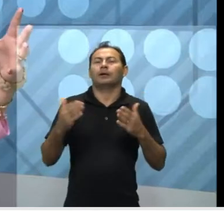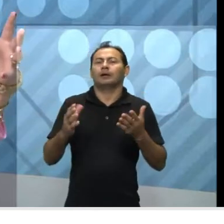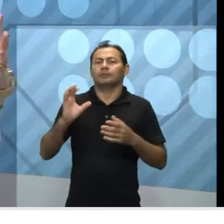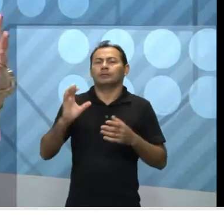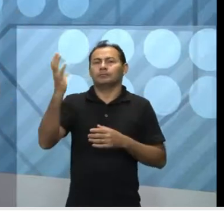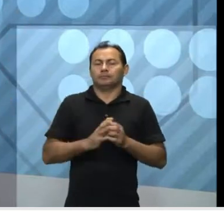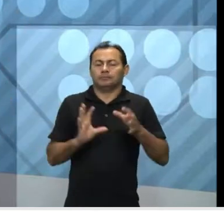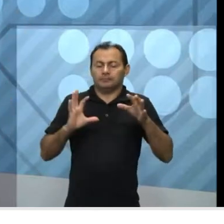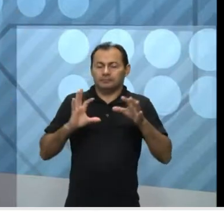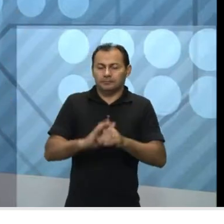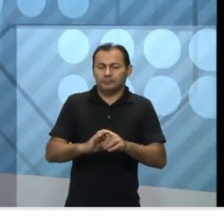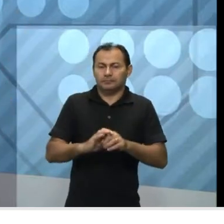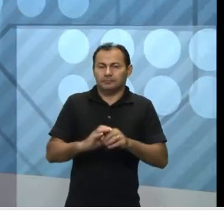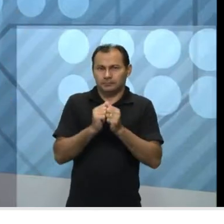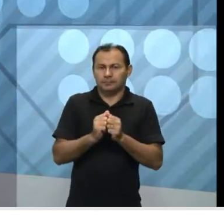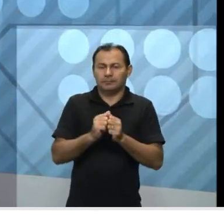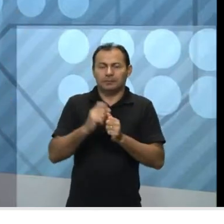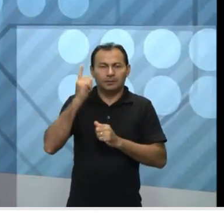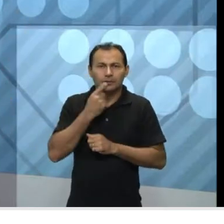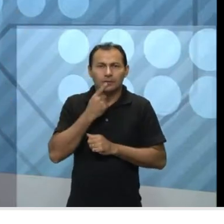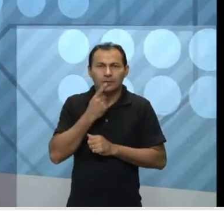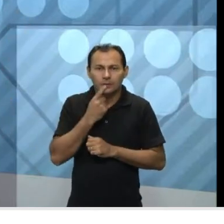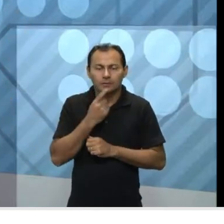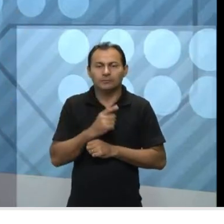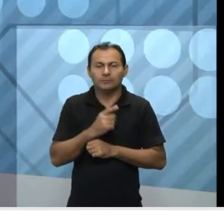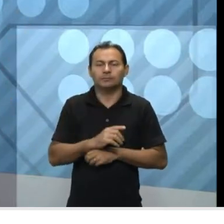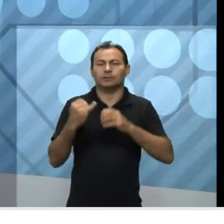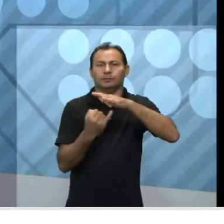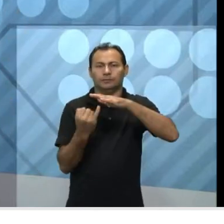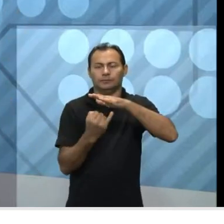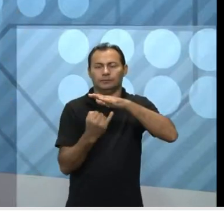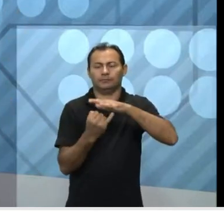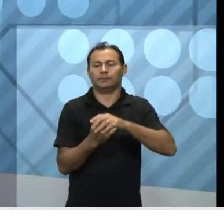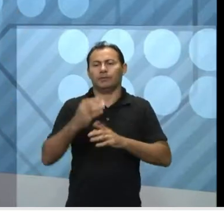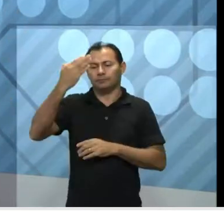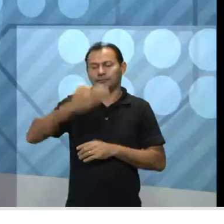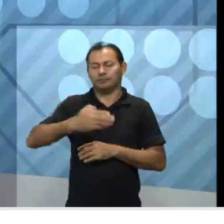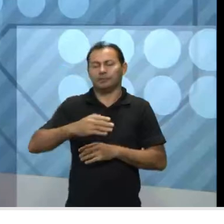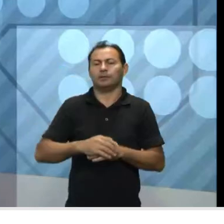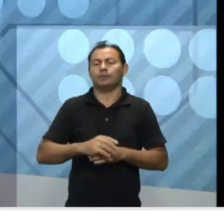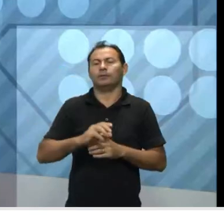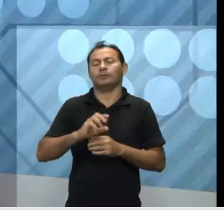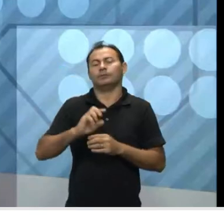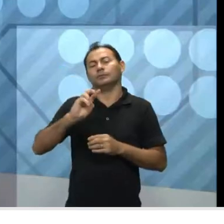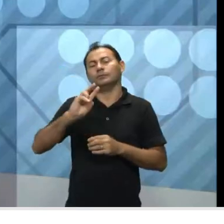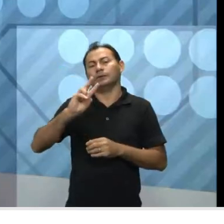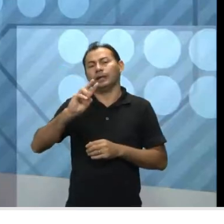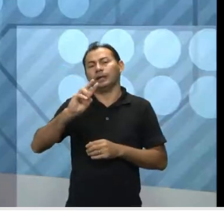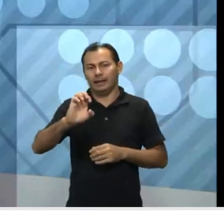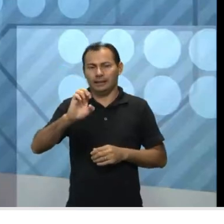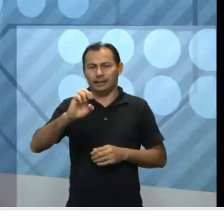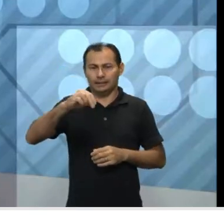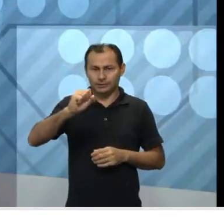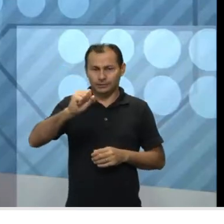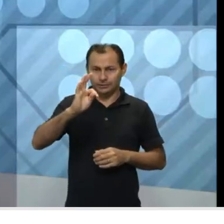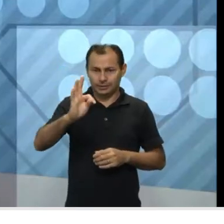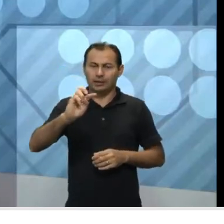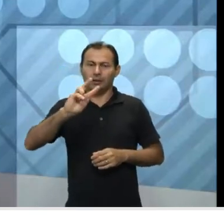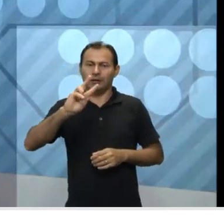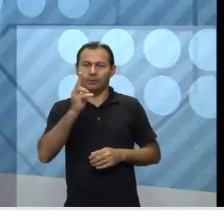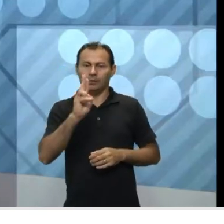surdos no Instituto, com a presença de Ernest Rouet, ele vem com a sua língua francesa. Por isso que o alfabeto manual brasileiro tem